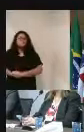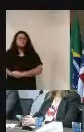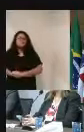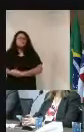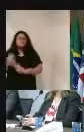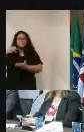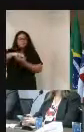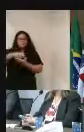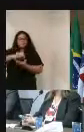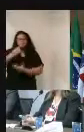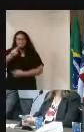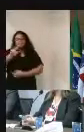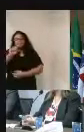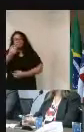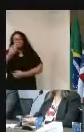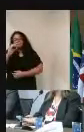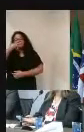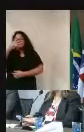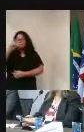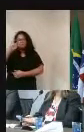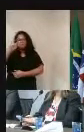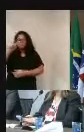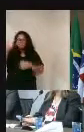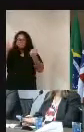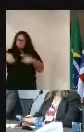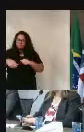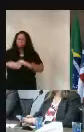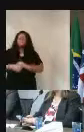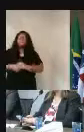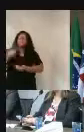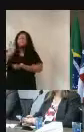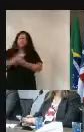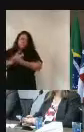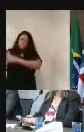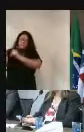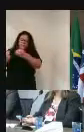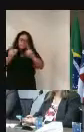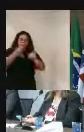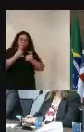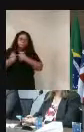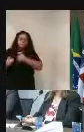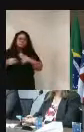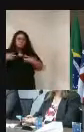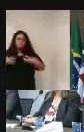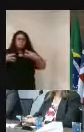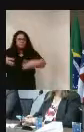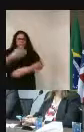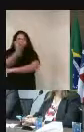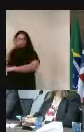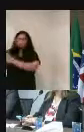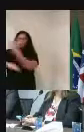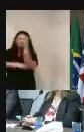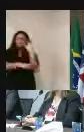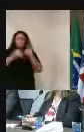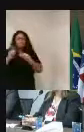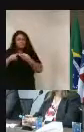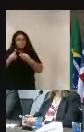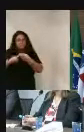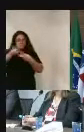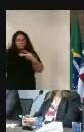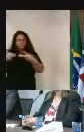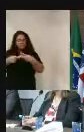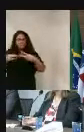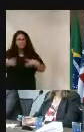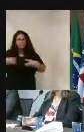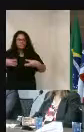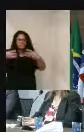operação, a gente passou por um amplo processo de discussão com o Ministério do Meio Ambiente e também com o Ministério da Economia para